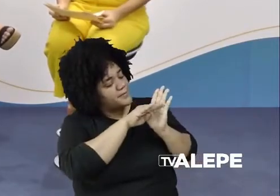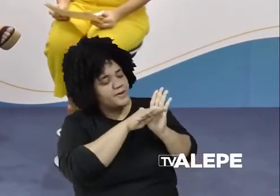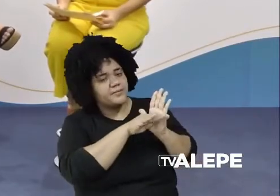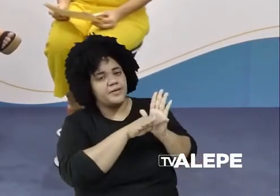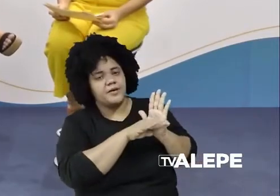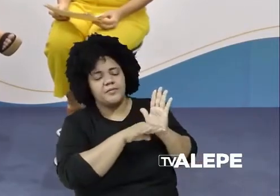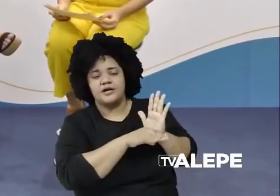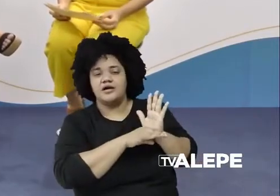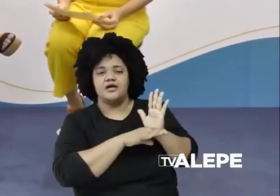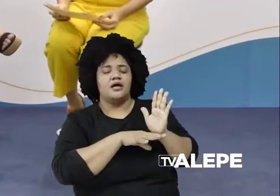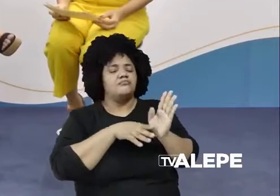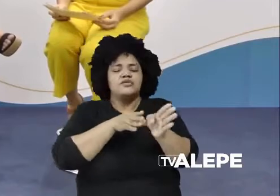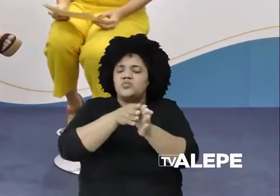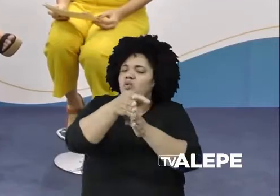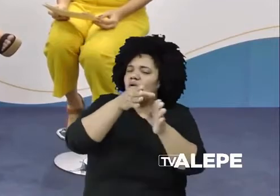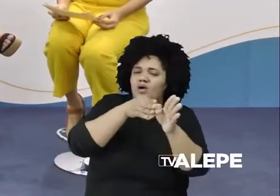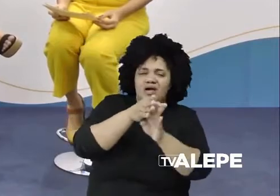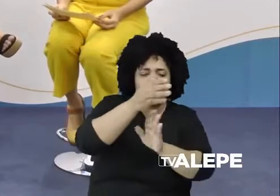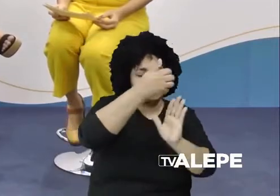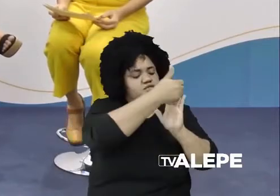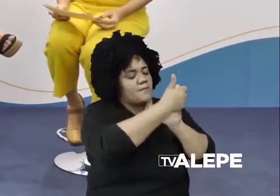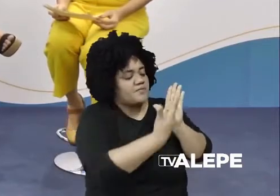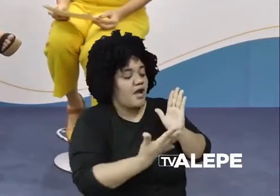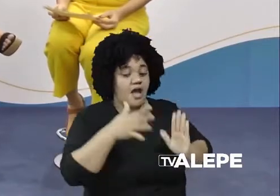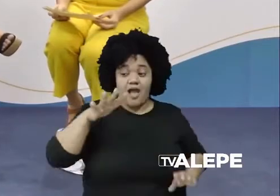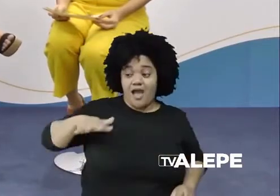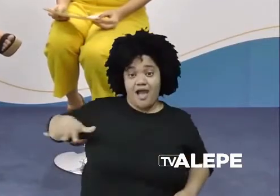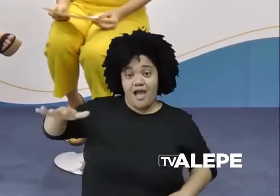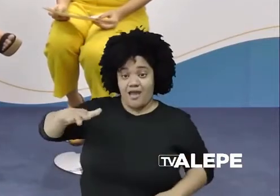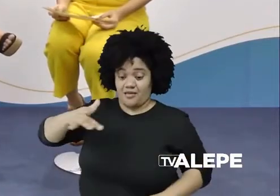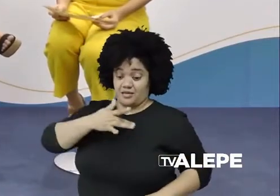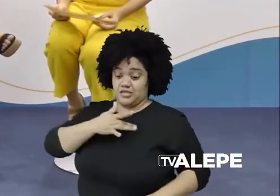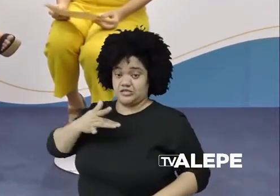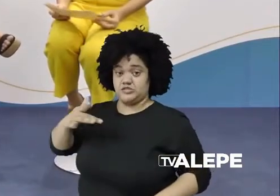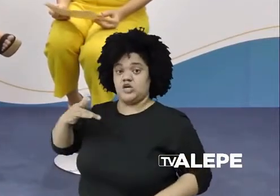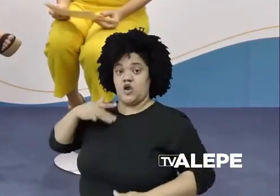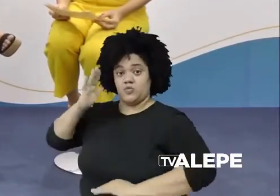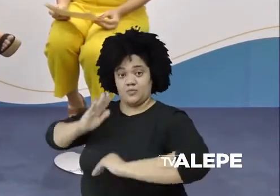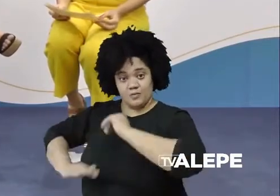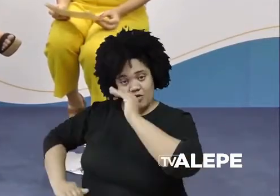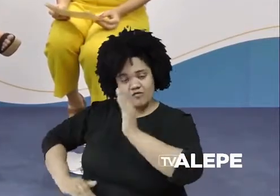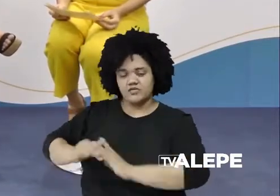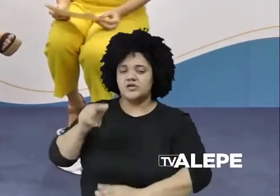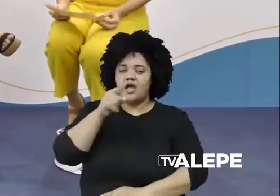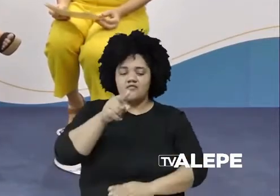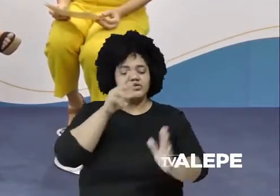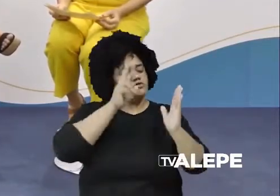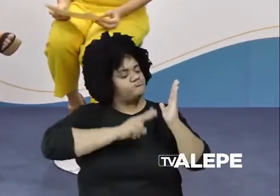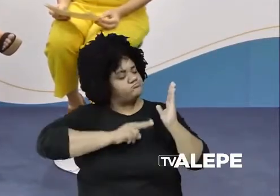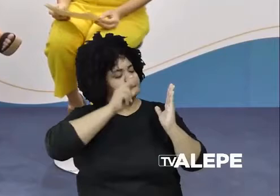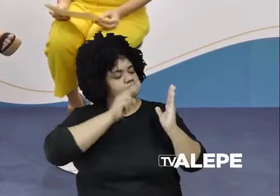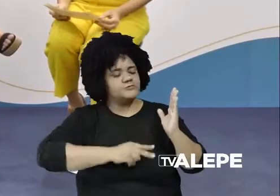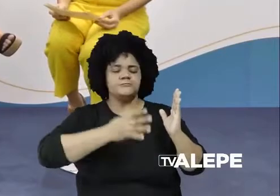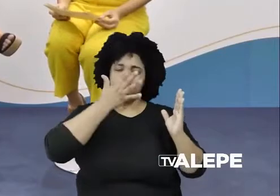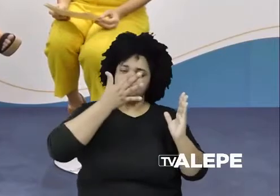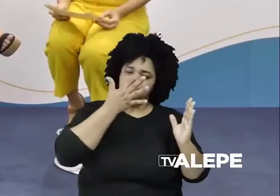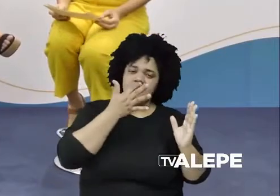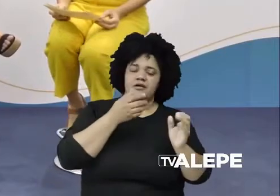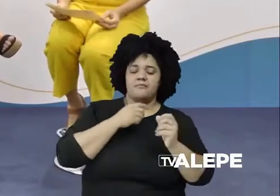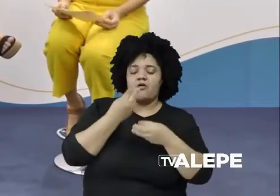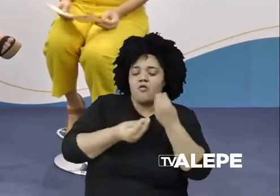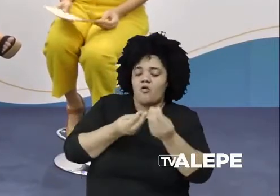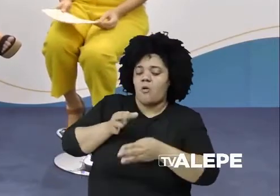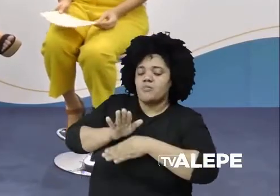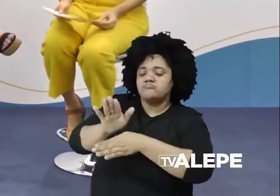com todas as orientações de profissionais de saúde para vocês estarem por dentro de tudo que pode fazer com elas também.